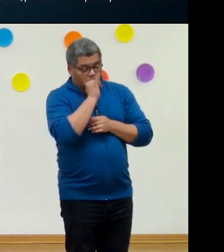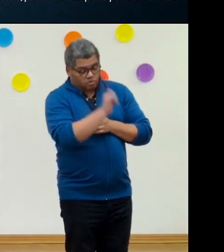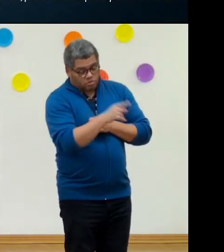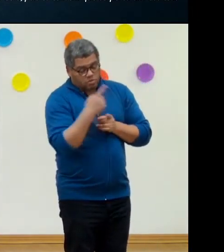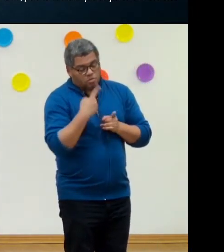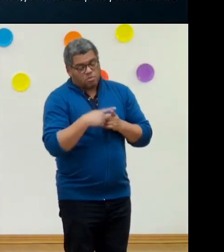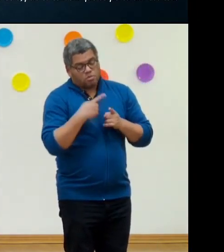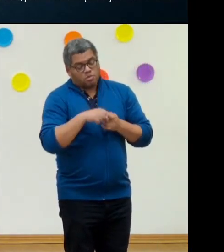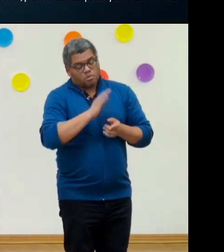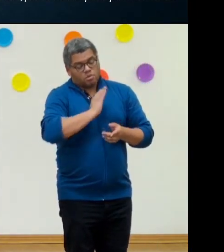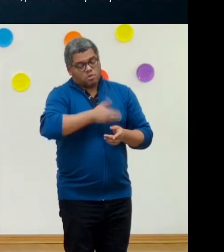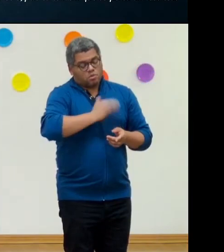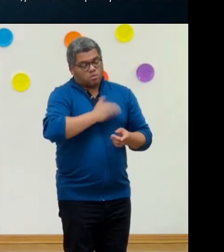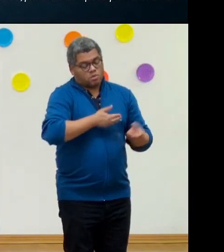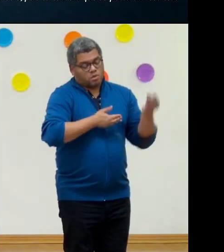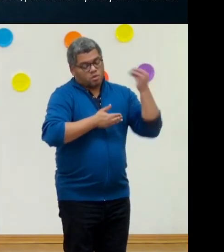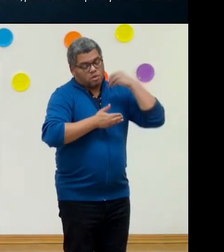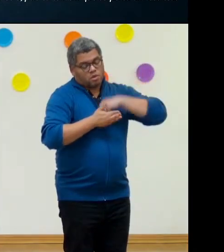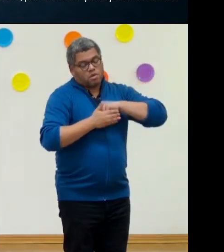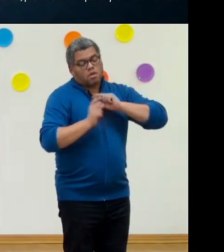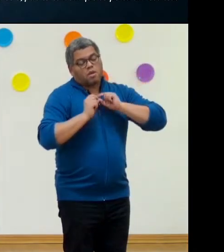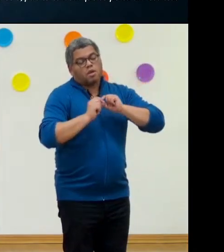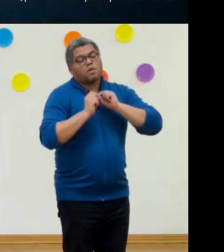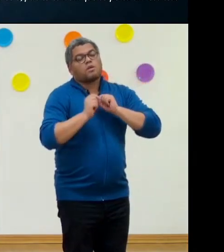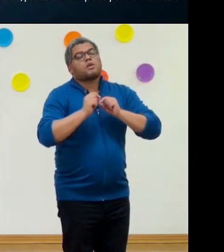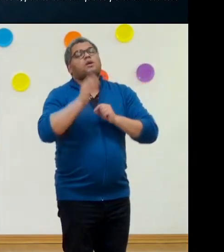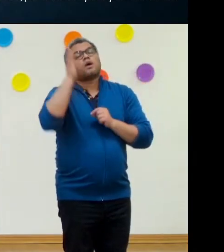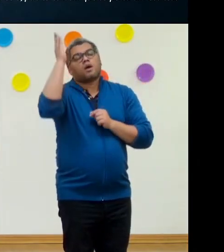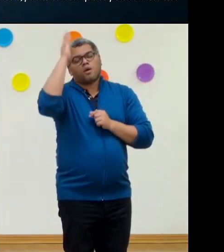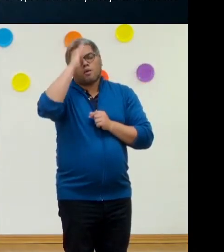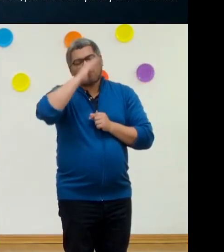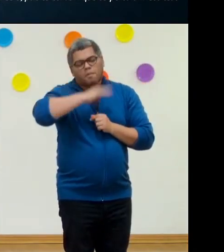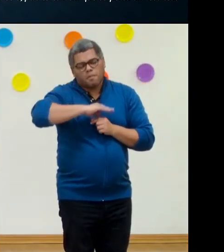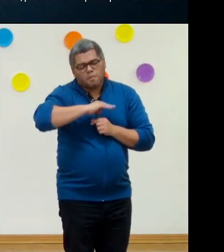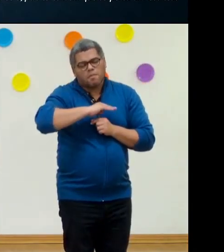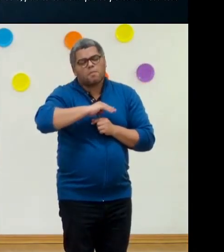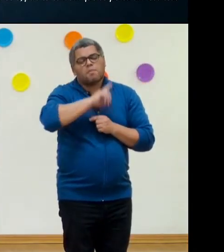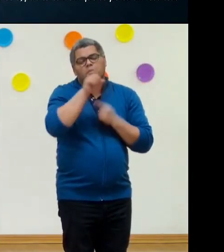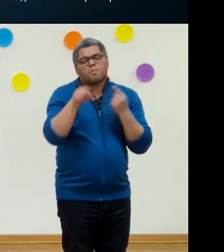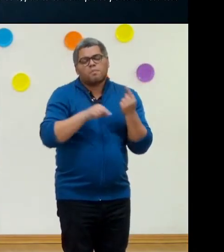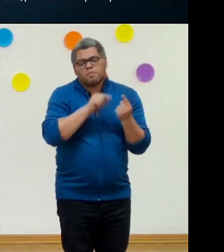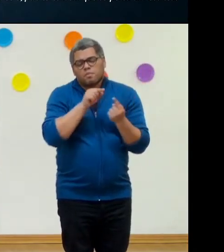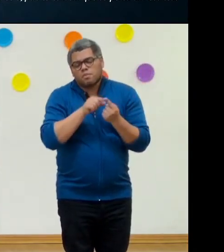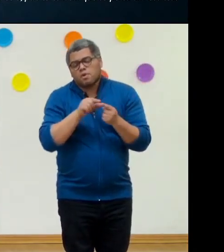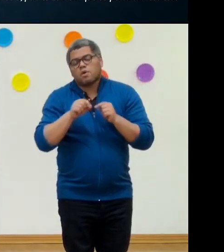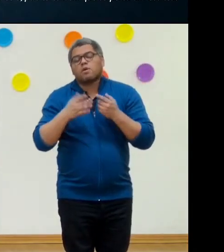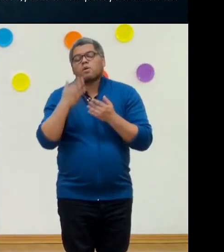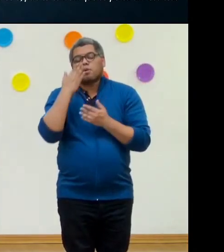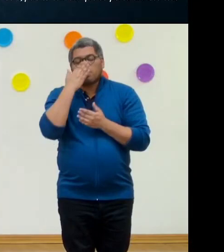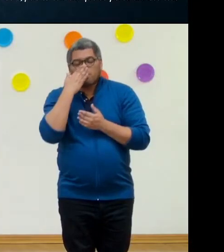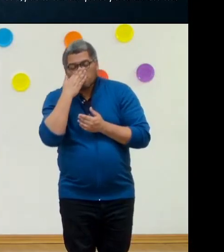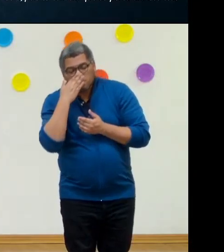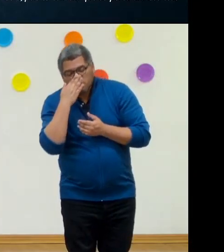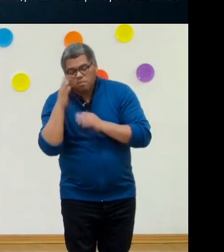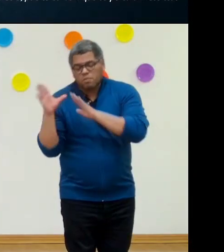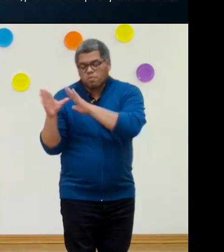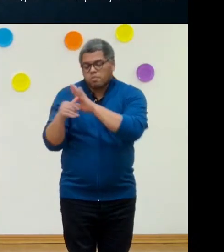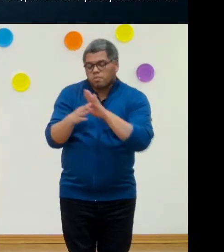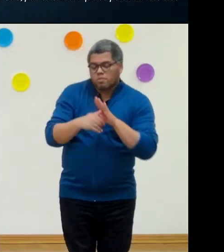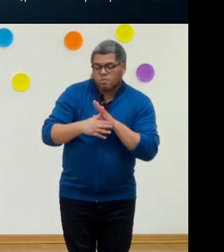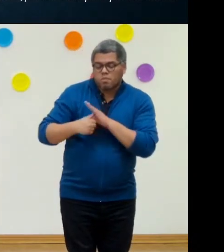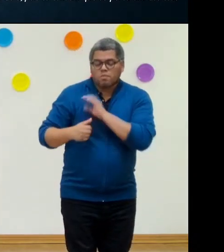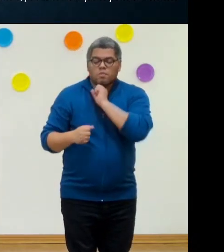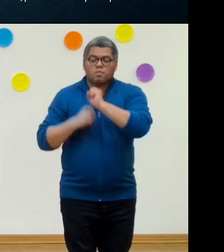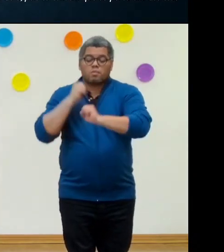coração dos homens, é que procedem os maus desígnios, a prostituição, os furtos, os homicídios,